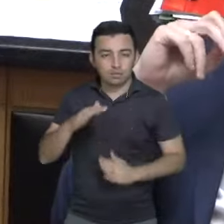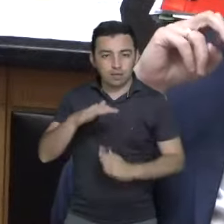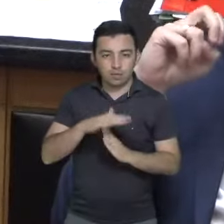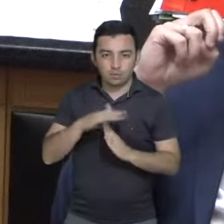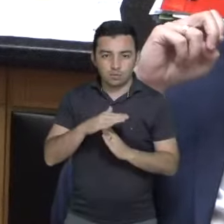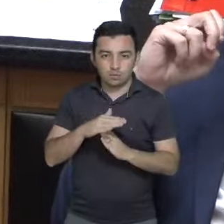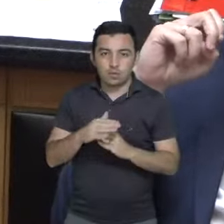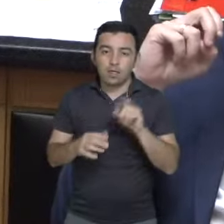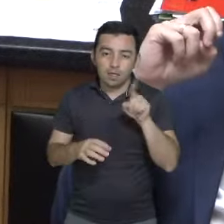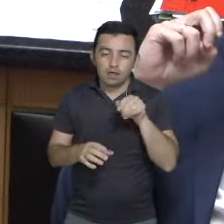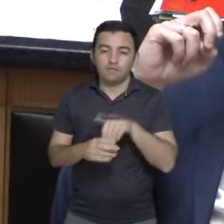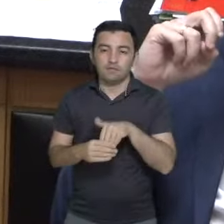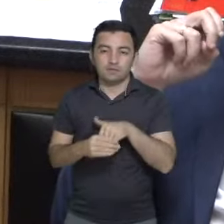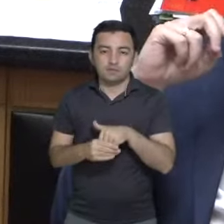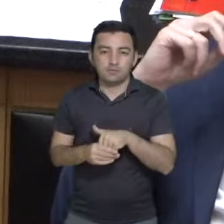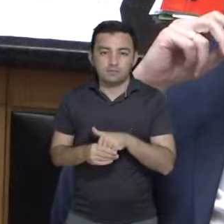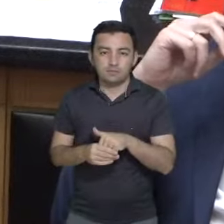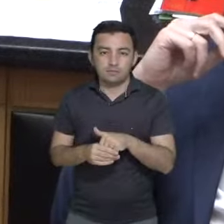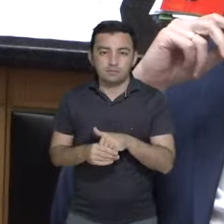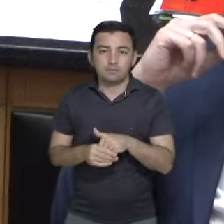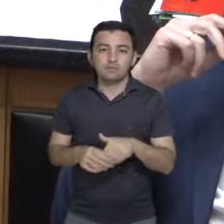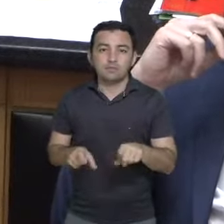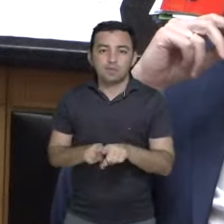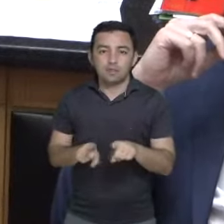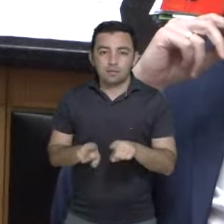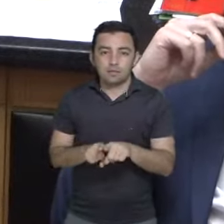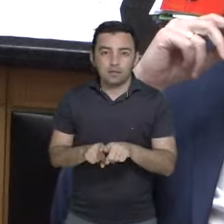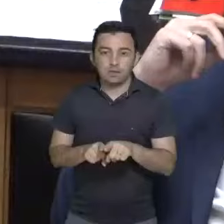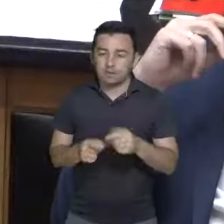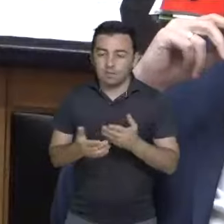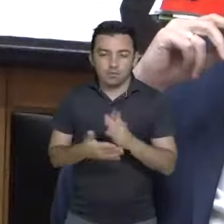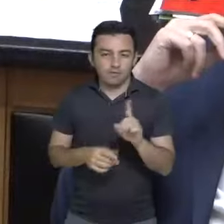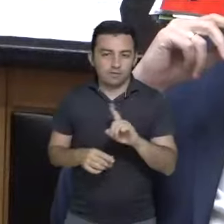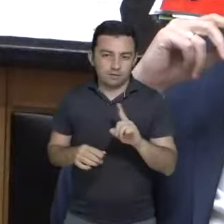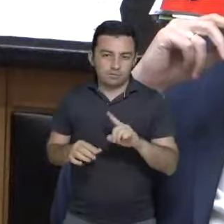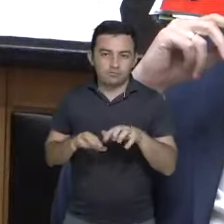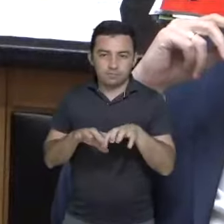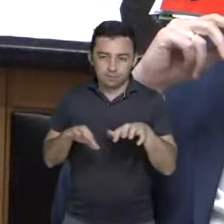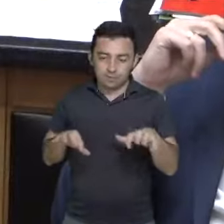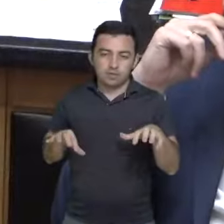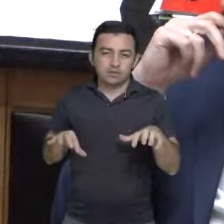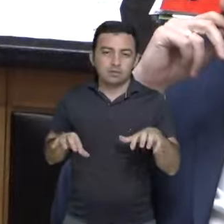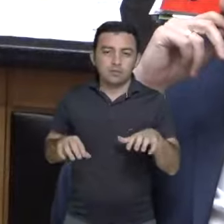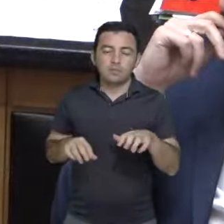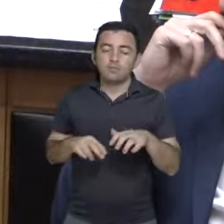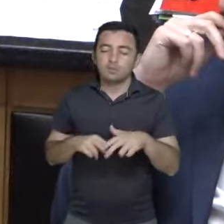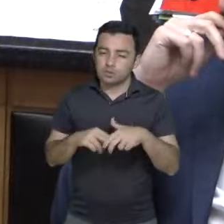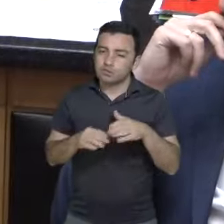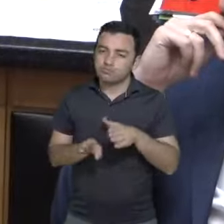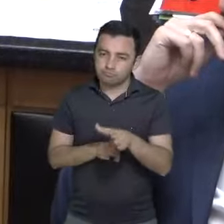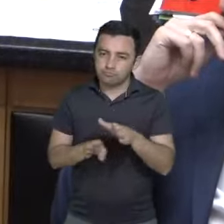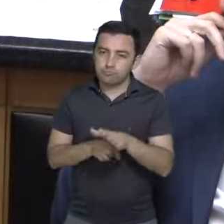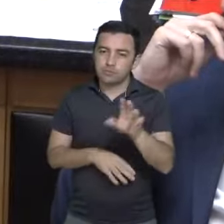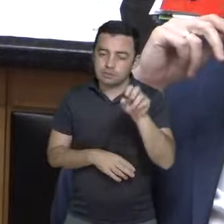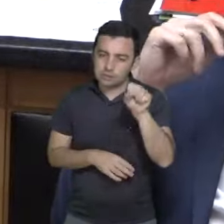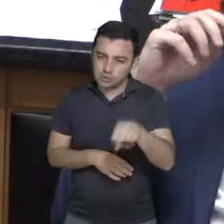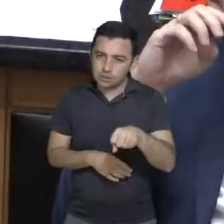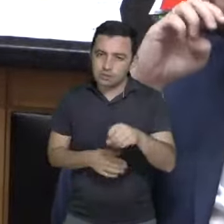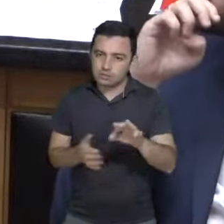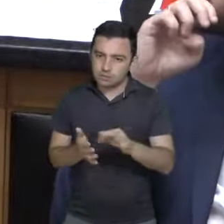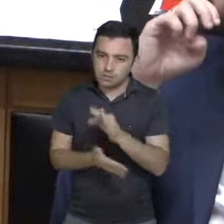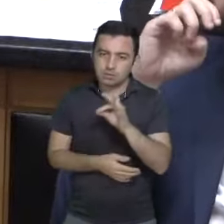na votação e também não aprova a segregação, por isso o encaminhamento é pelo voto sim ao destaque pela